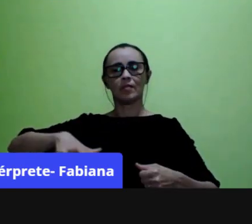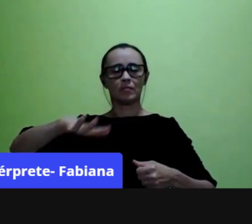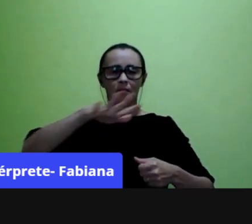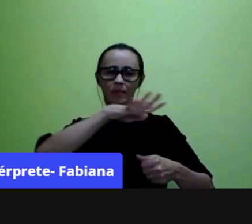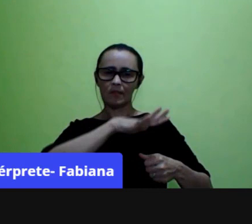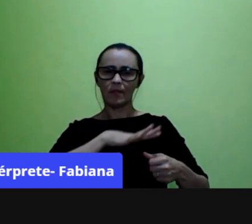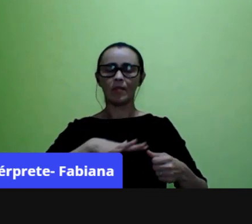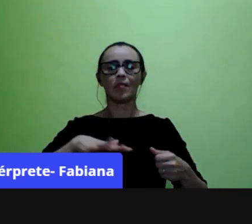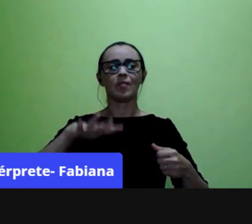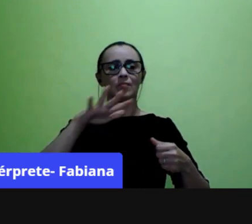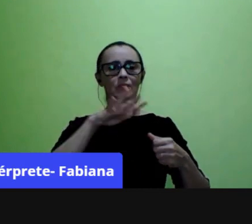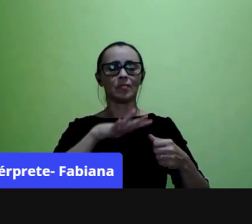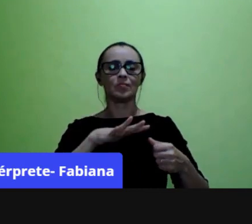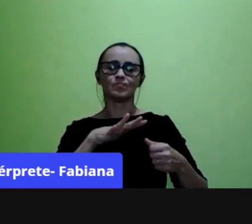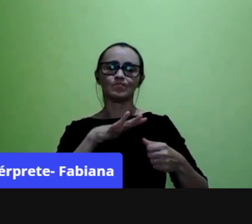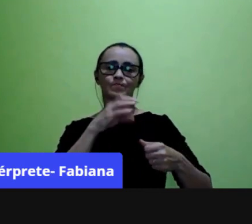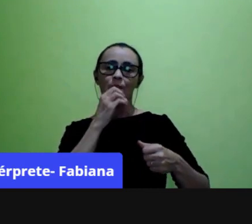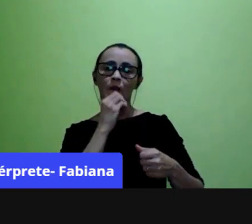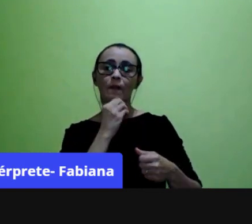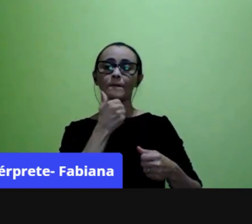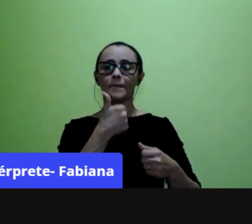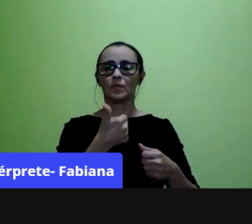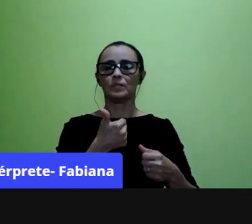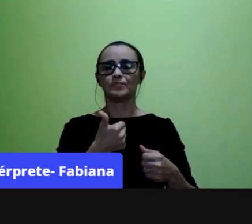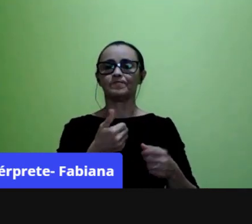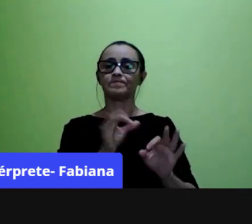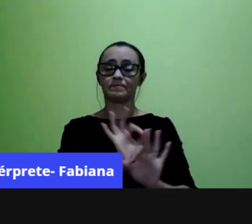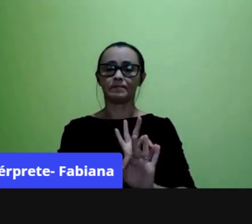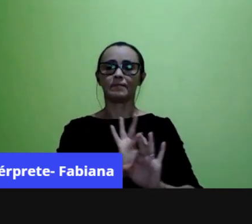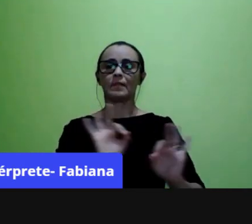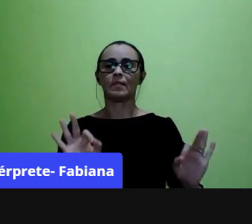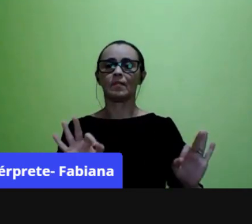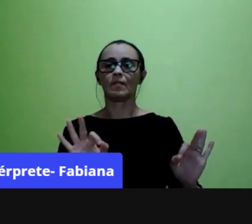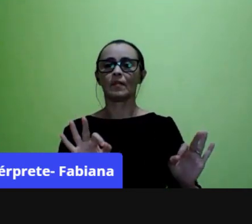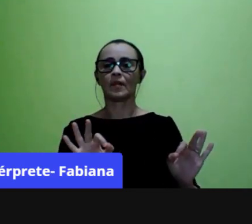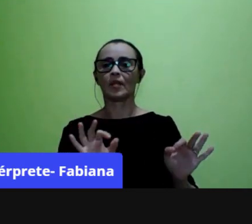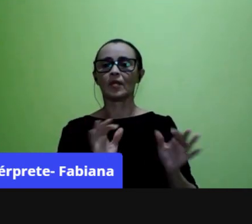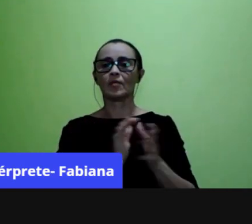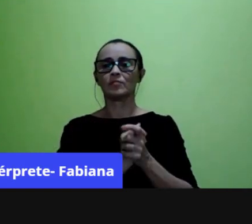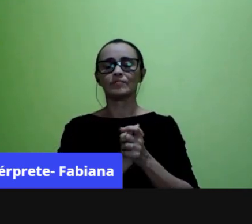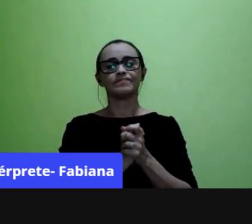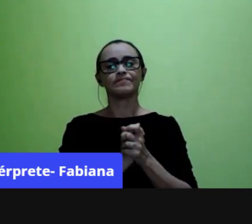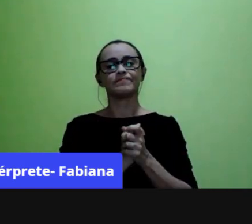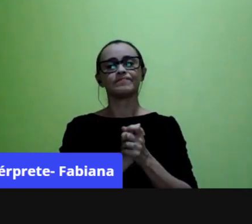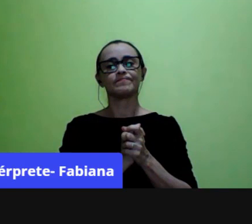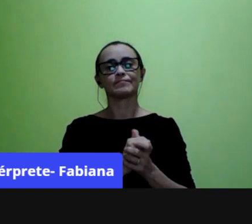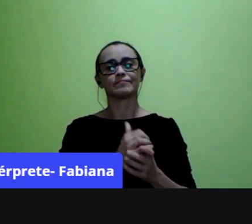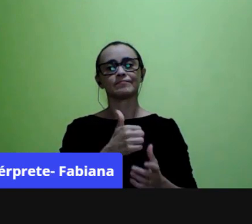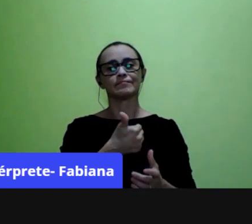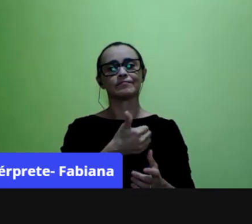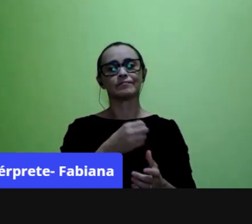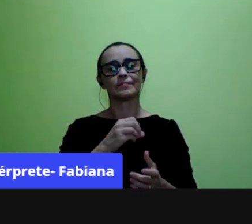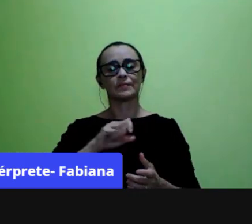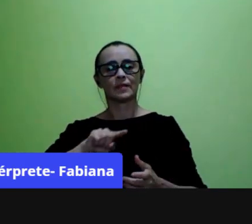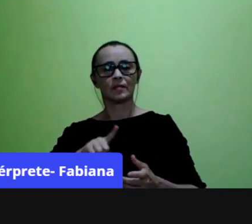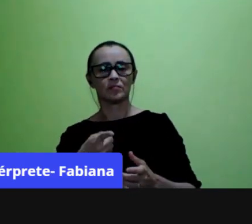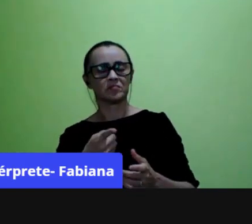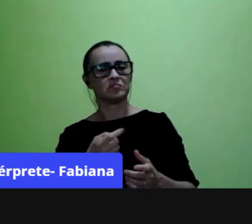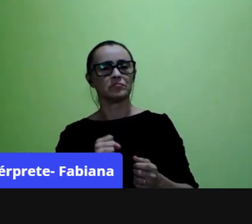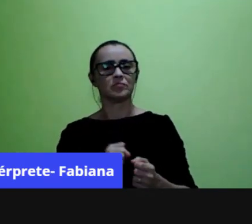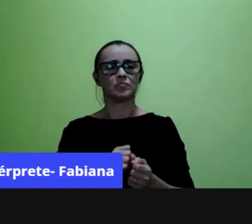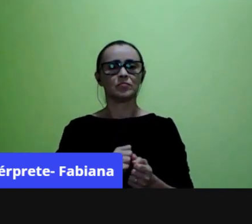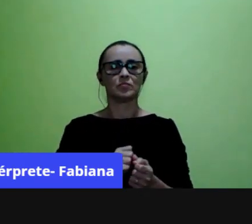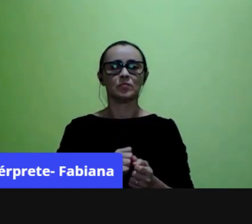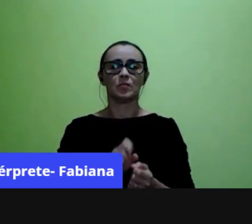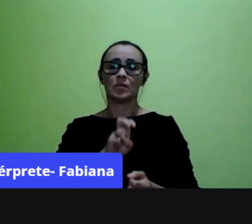fria, gostosa. Então, é ótimo. Então, por exemplo, 10.000 lumens, a gente encontra de 5,